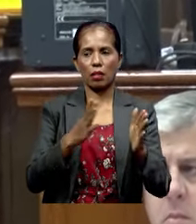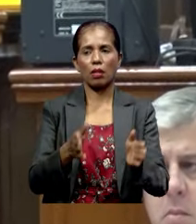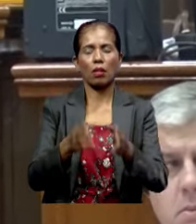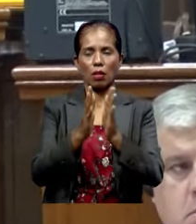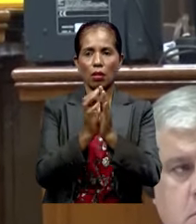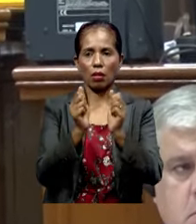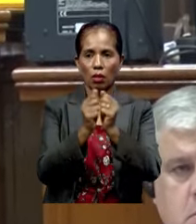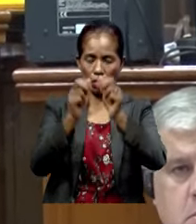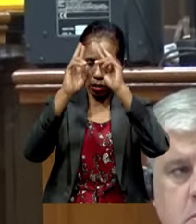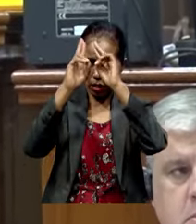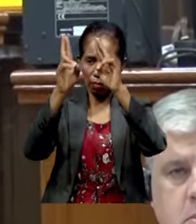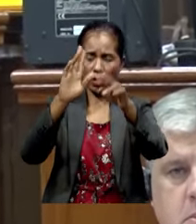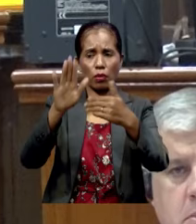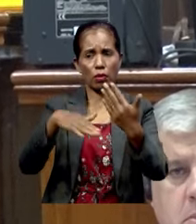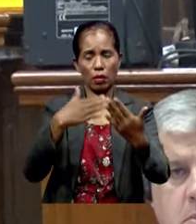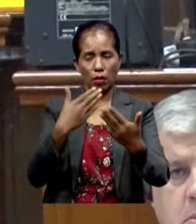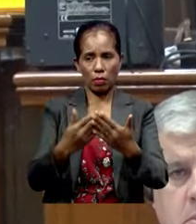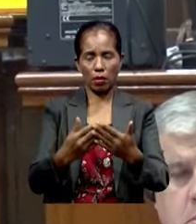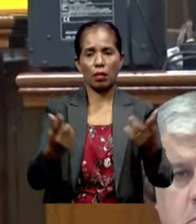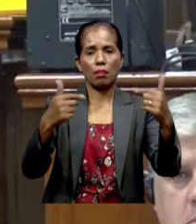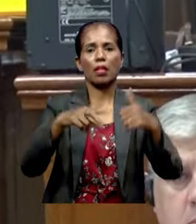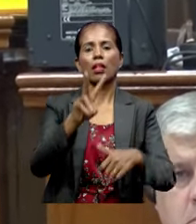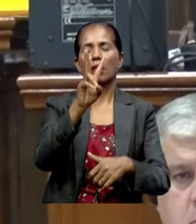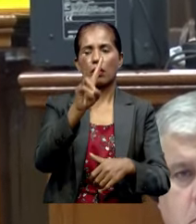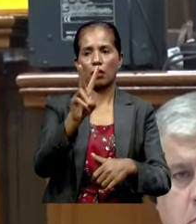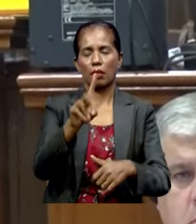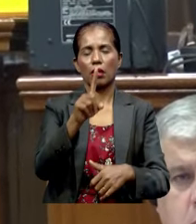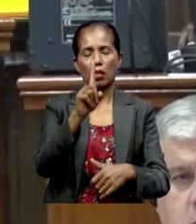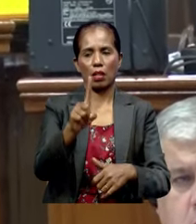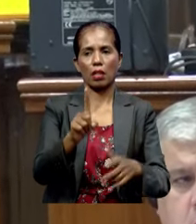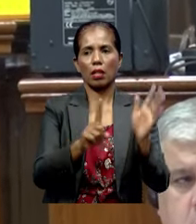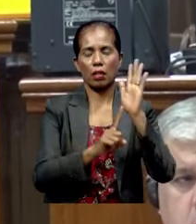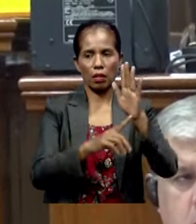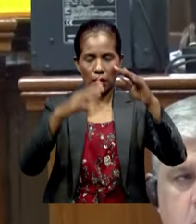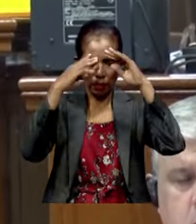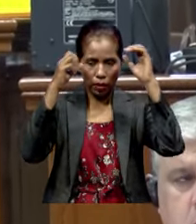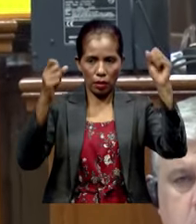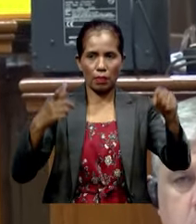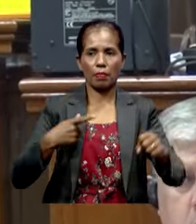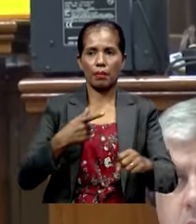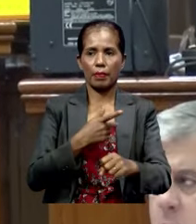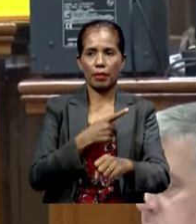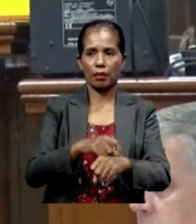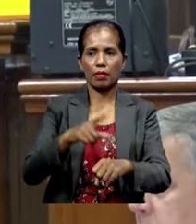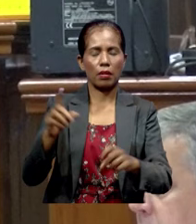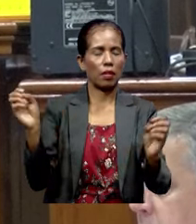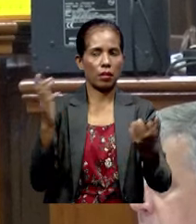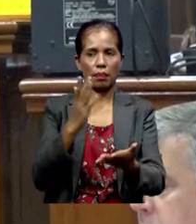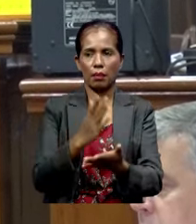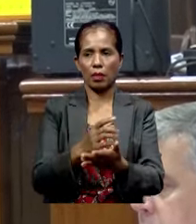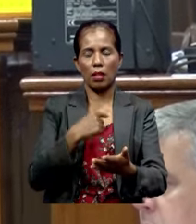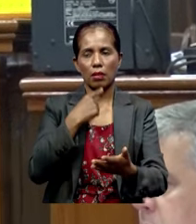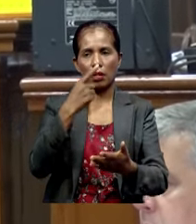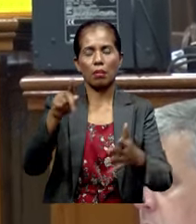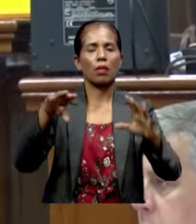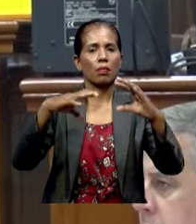toma, petição mais da la rua, ida diretamente para o presidente do parlamento, lá os ignora, ao baixa da